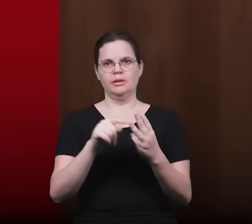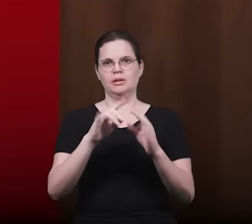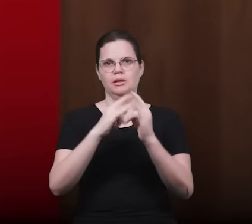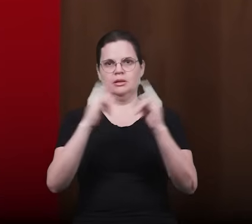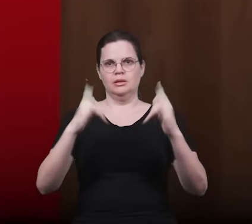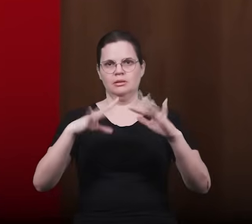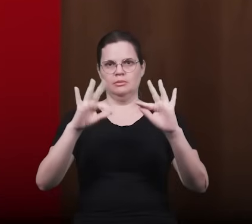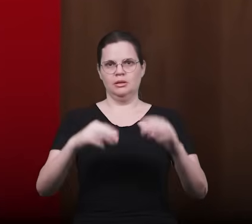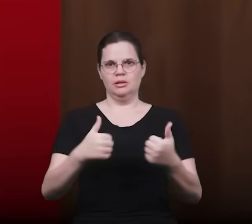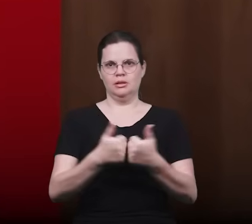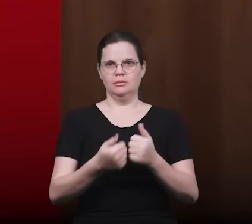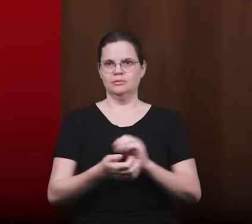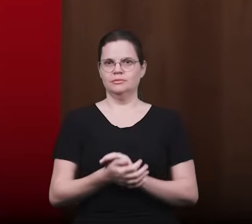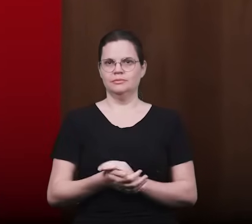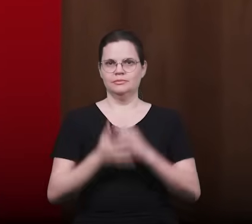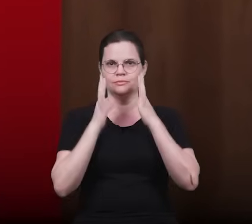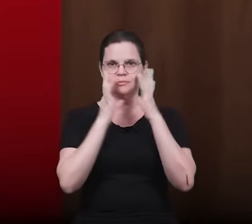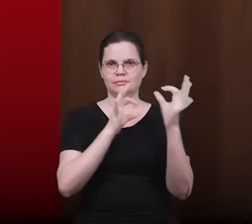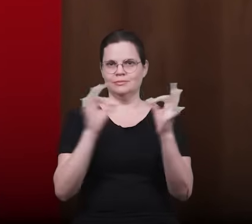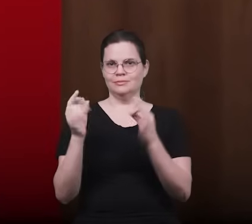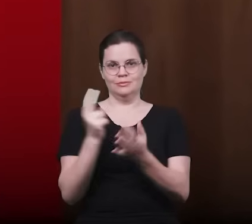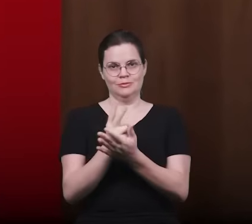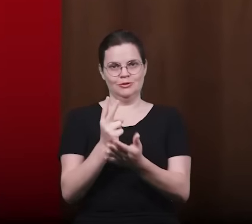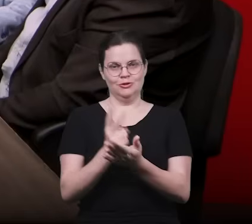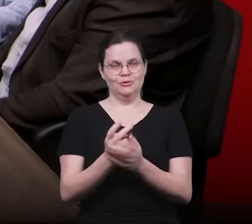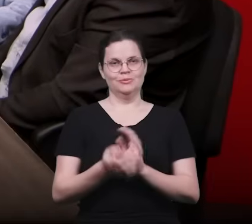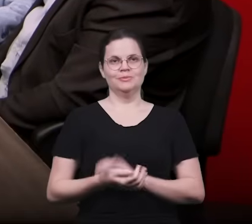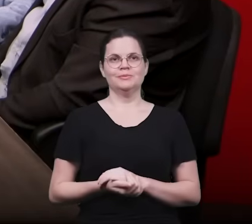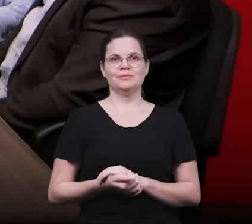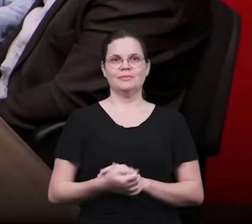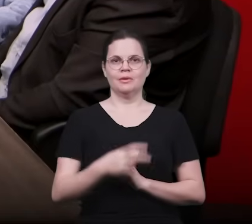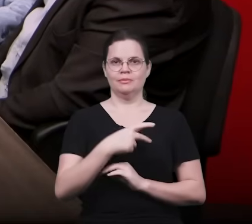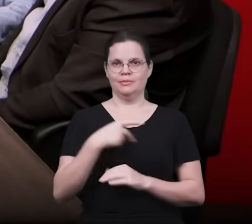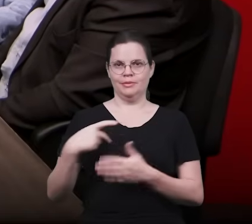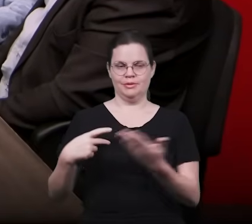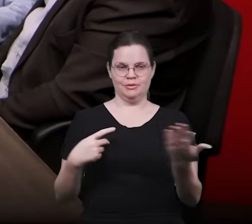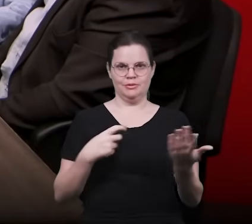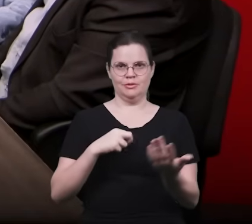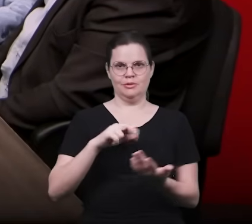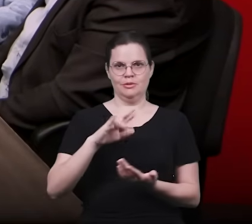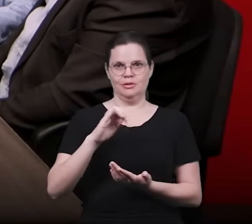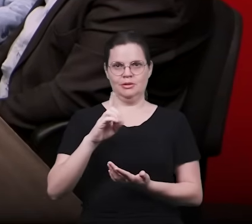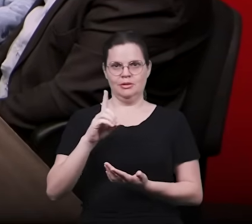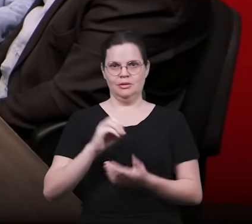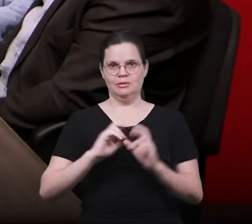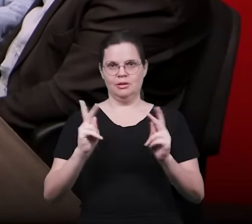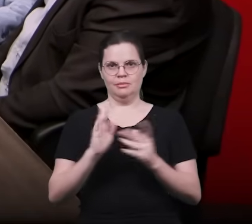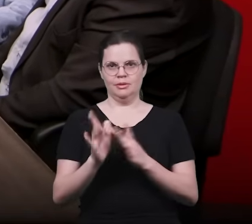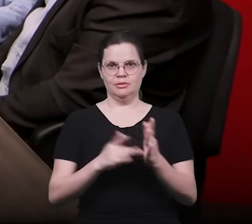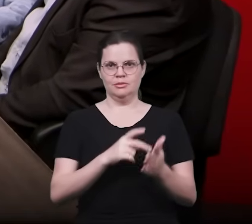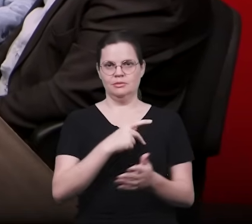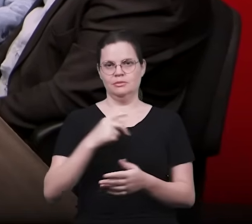e tabernáculo. Continue conosco. Pastor Ricardo. A paz do Senhor a